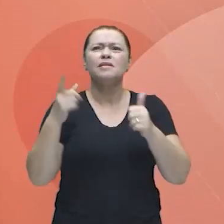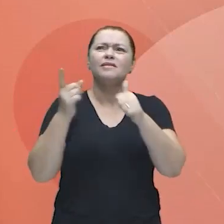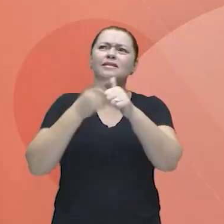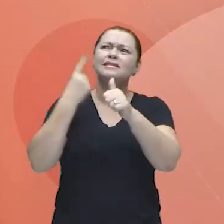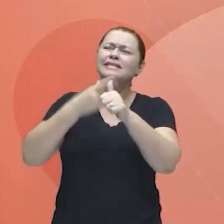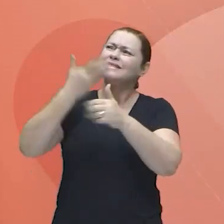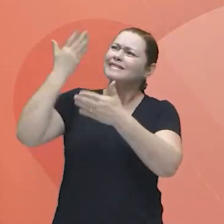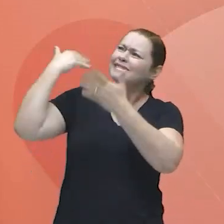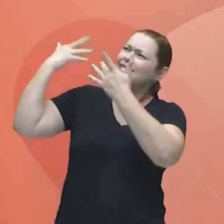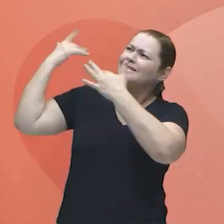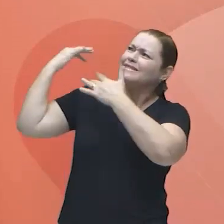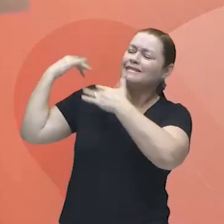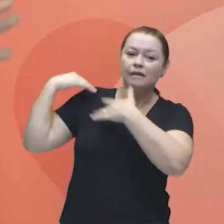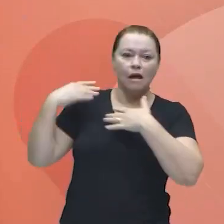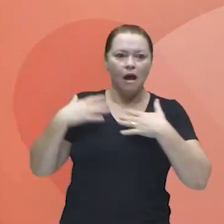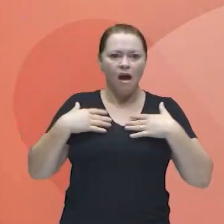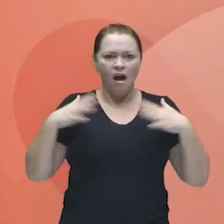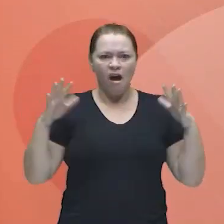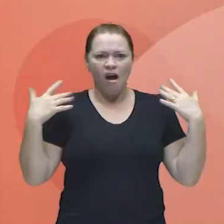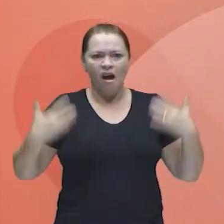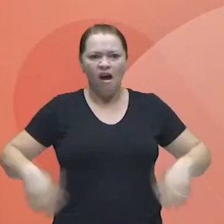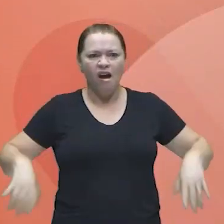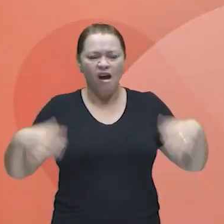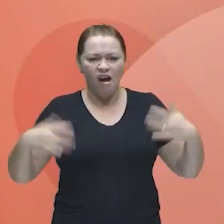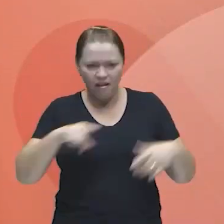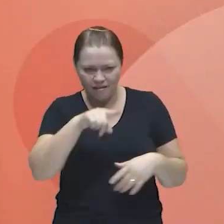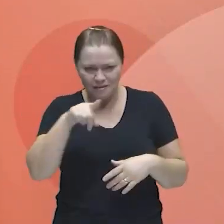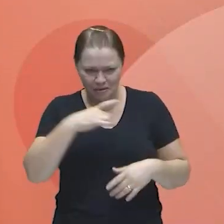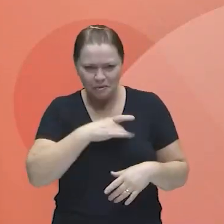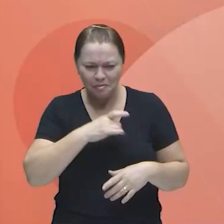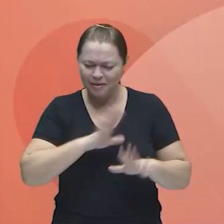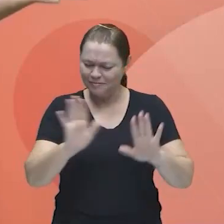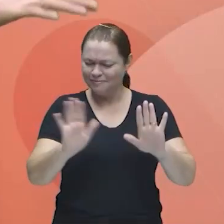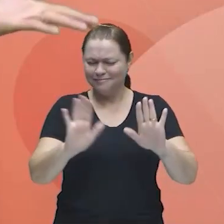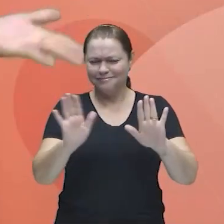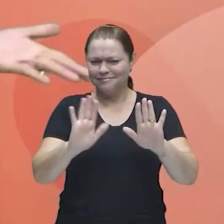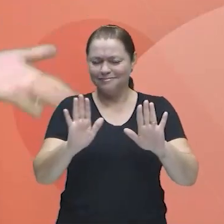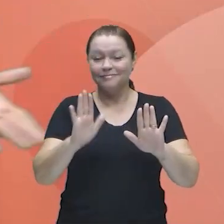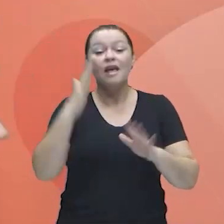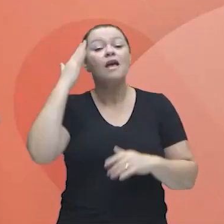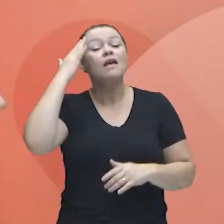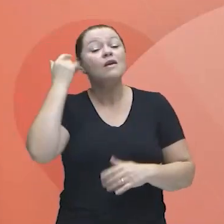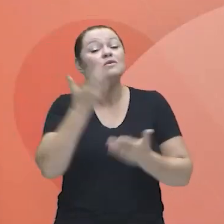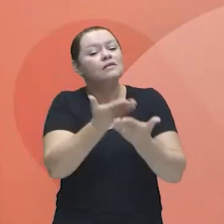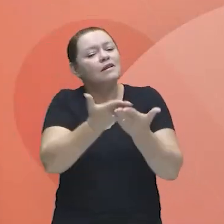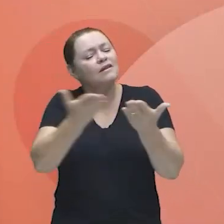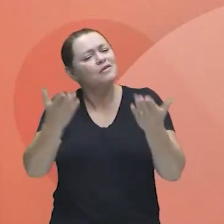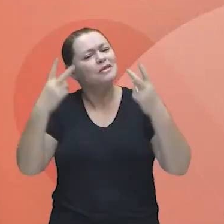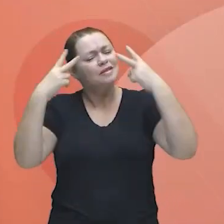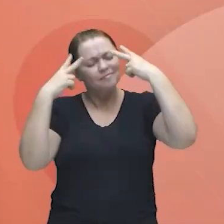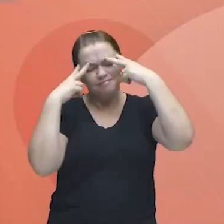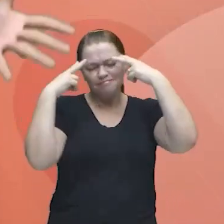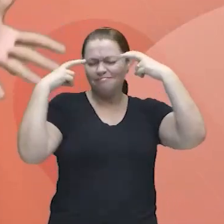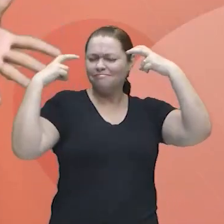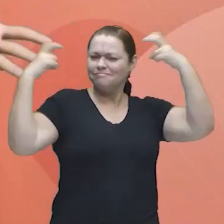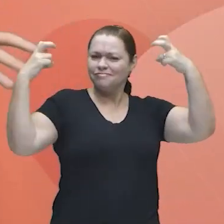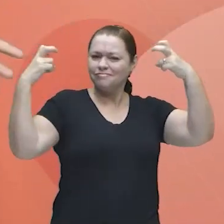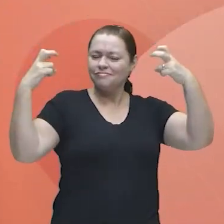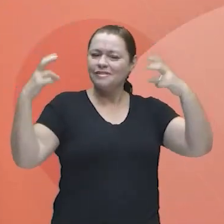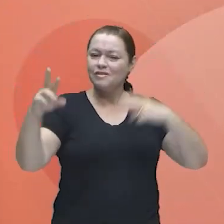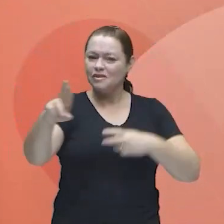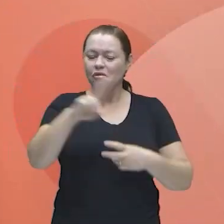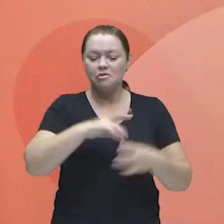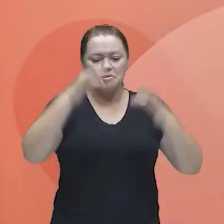aula. Ai, estão com medo? Não precisa, eu sei que vocês são inteligentíssimos e vocês vão acertar